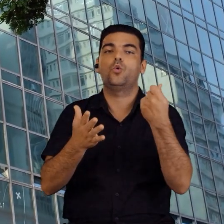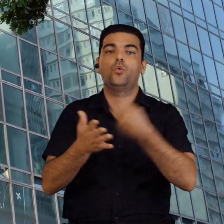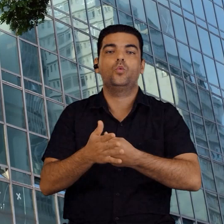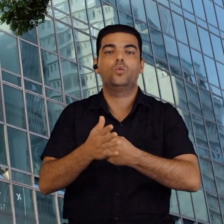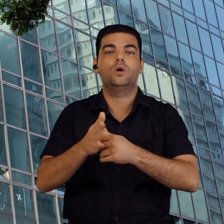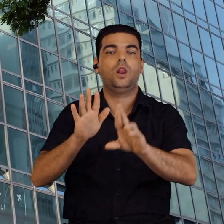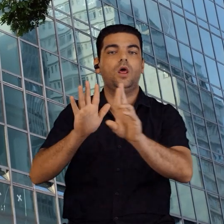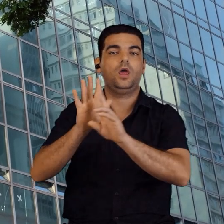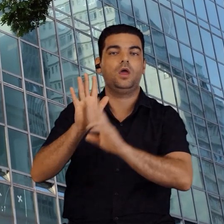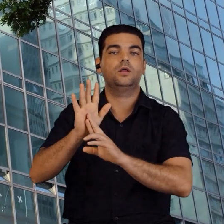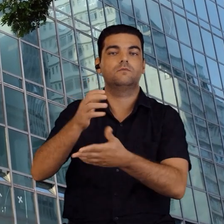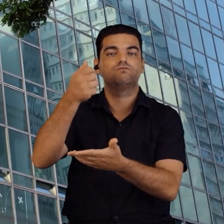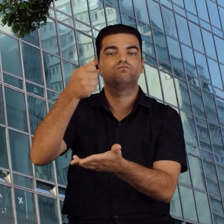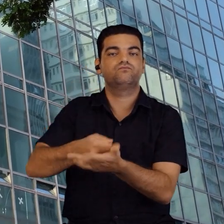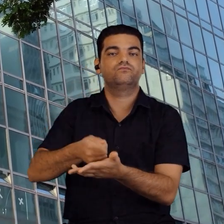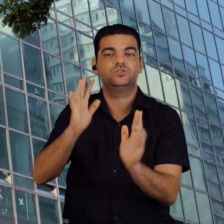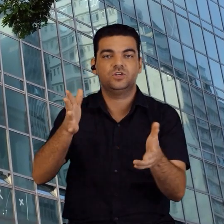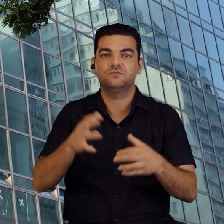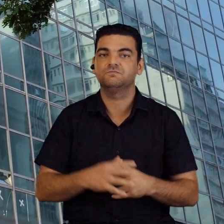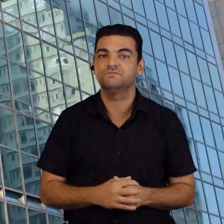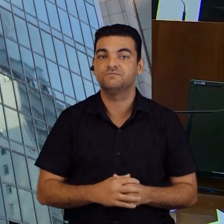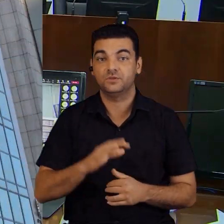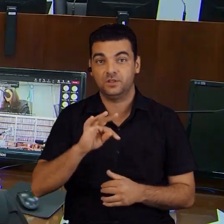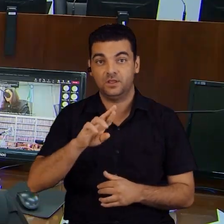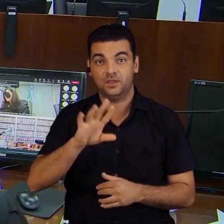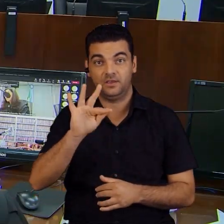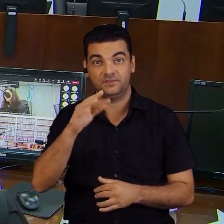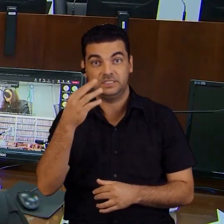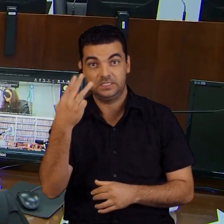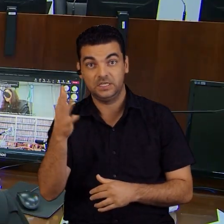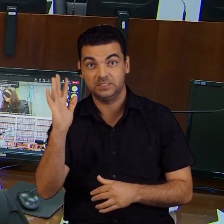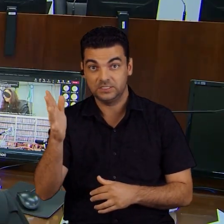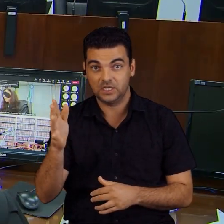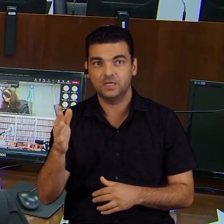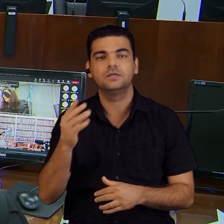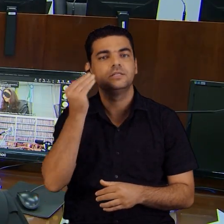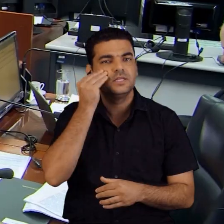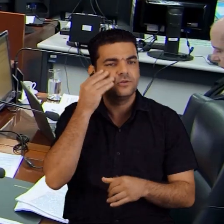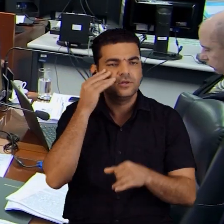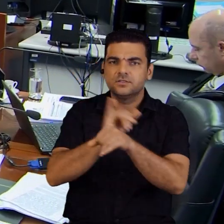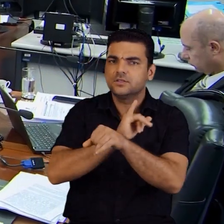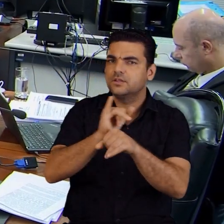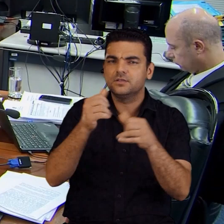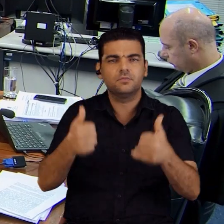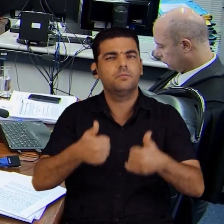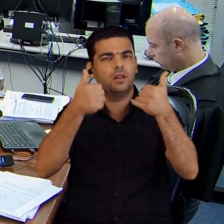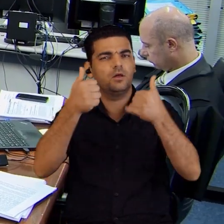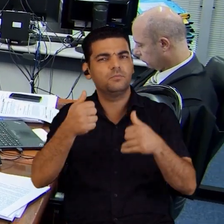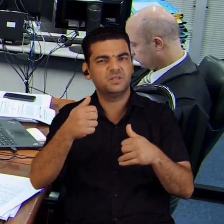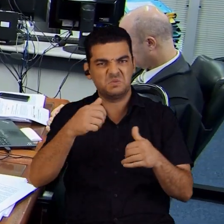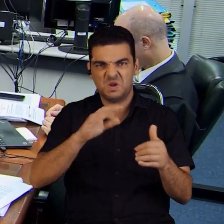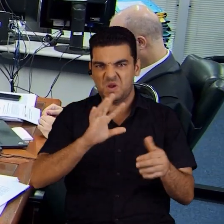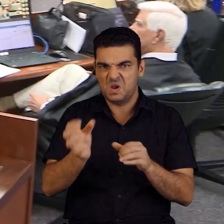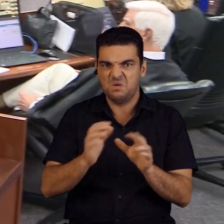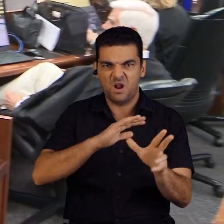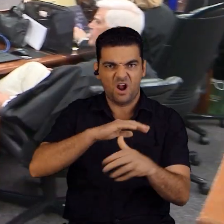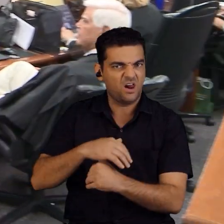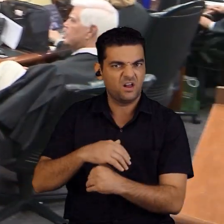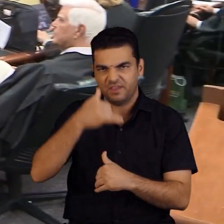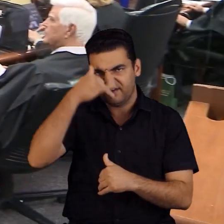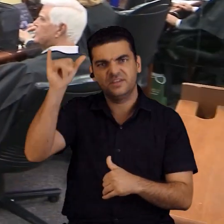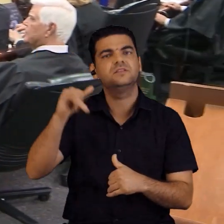a questão na Terceira Região. Sequência de imagens de um O tribunal em sessão. TRF3 sempre buscou mecanismos de combate à